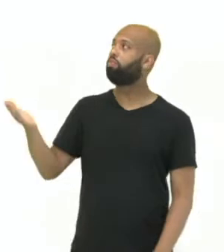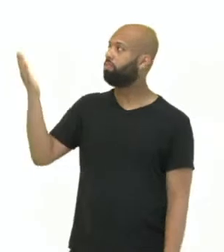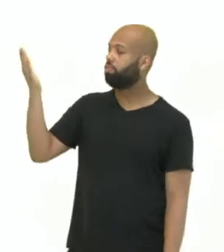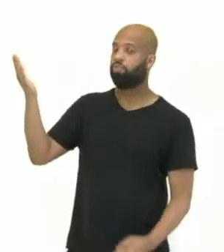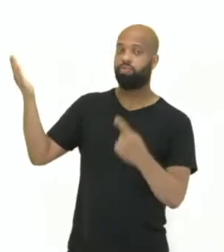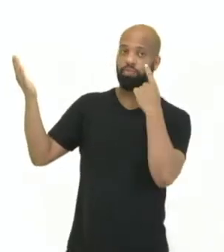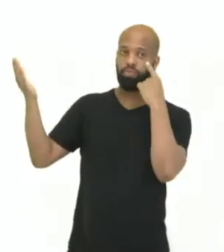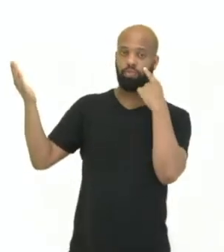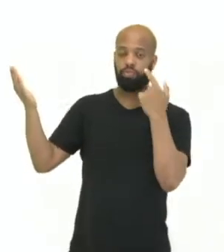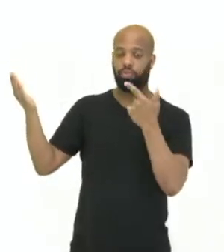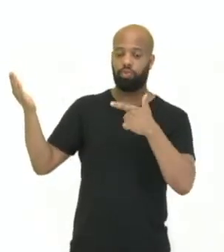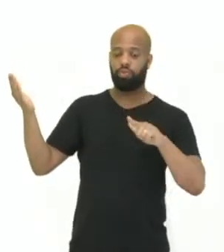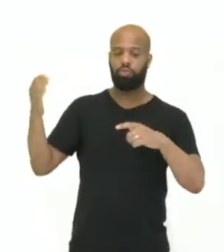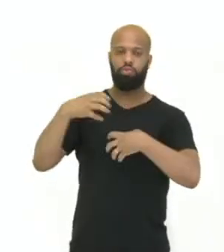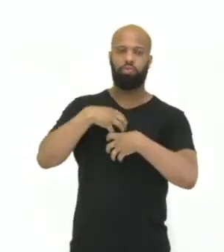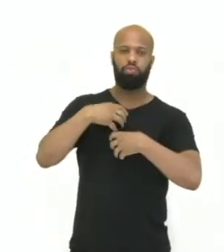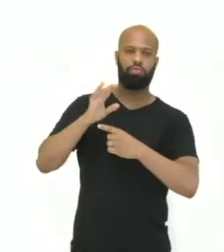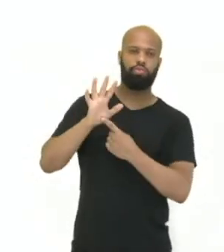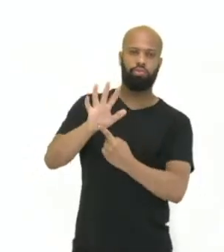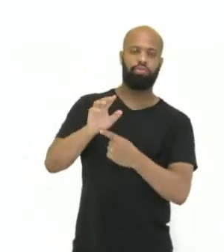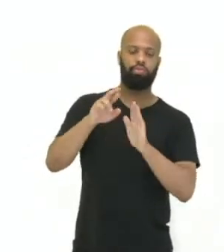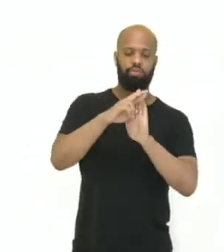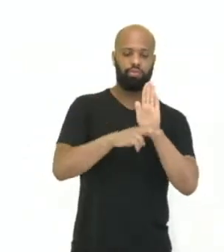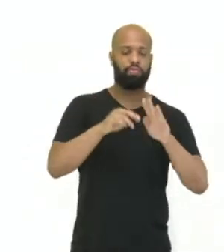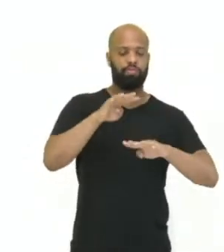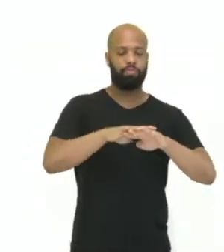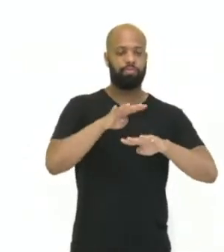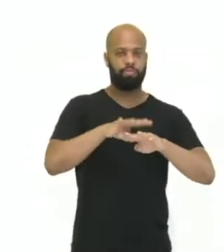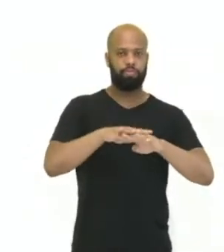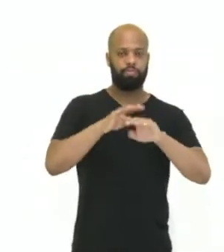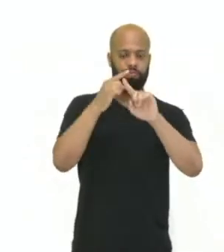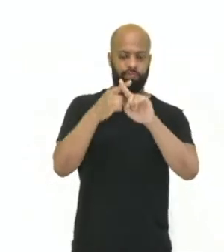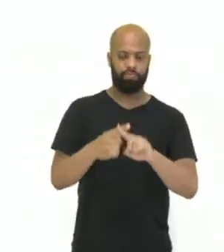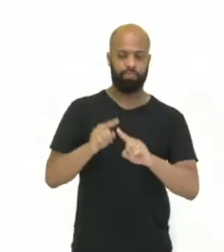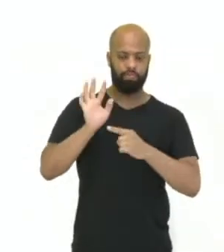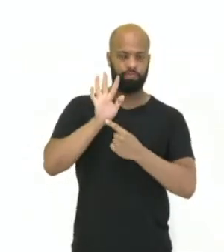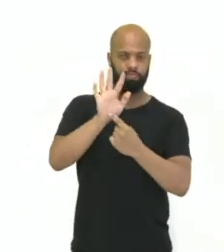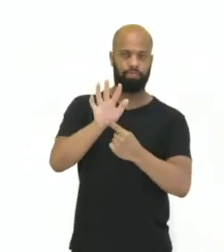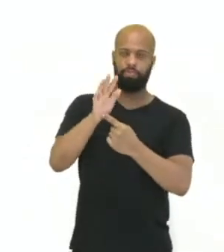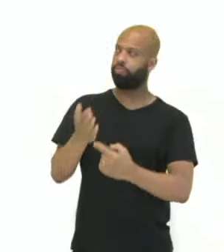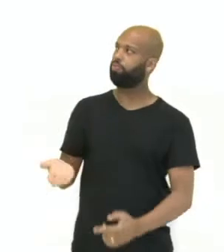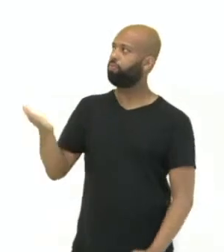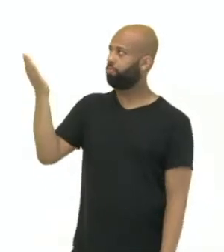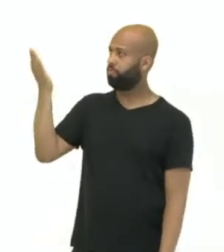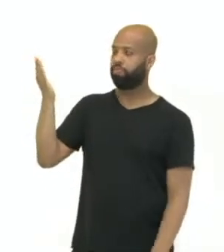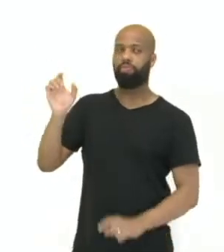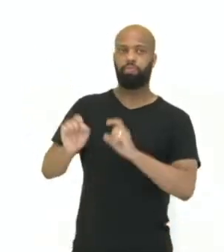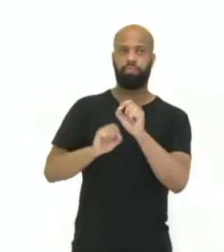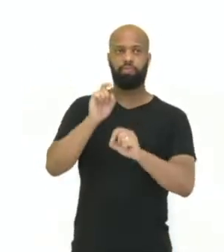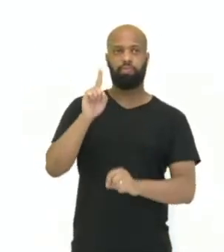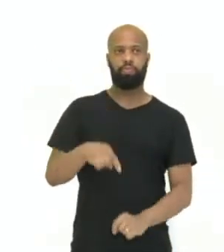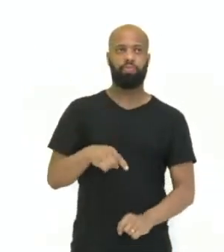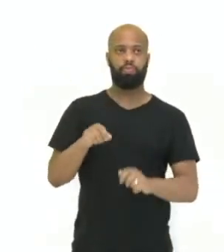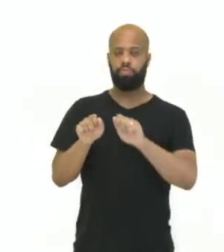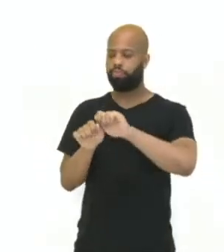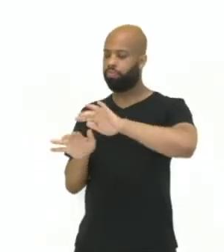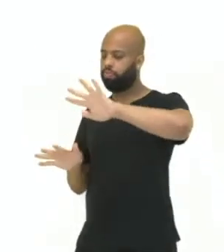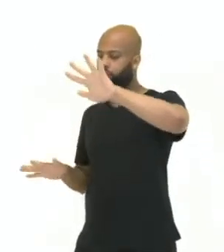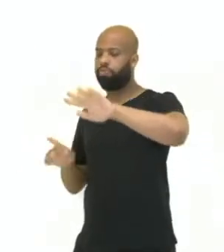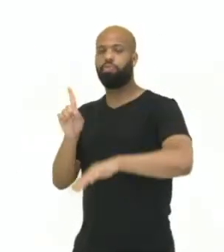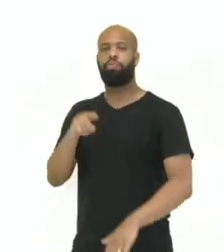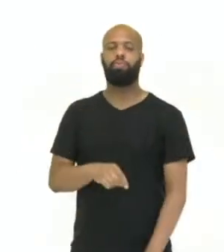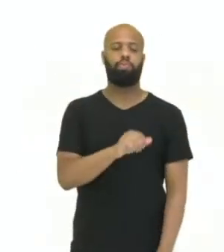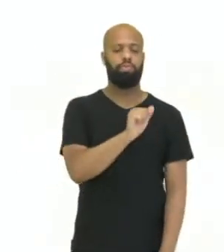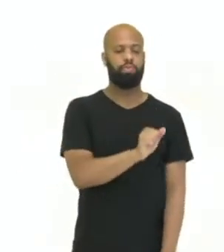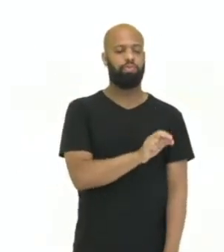um outro esquema do princípio multiplicativo. Isso aqui, pessoal, é conhecido como árvore de